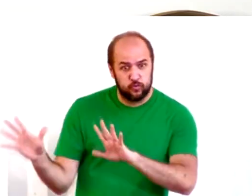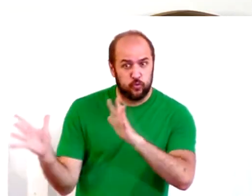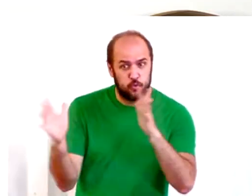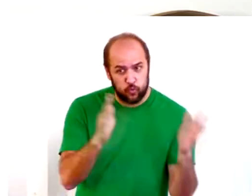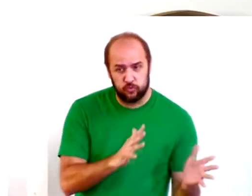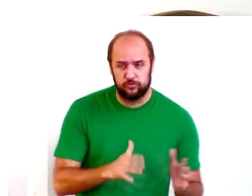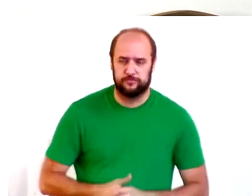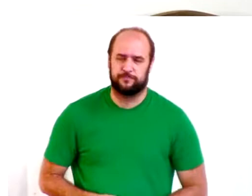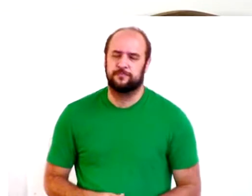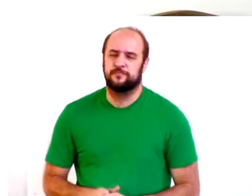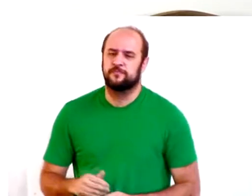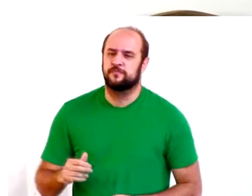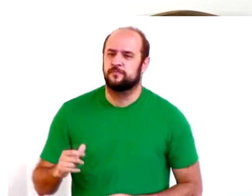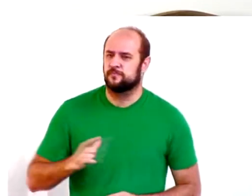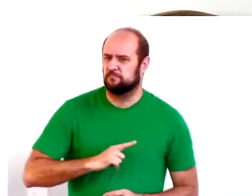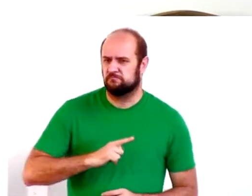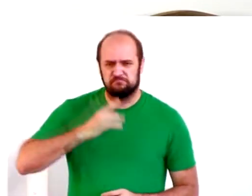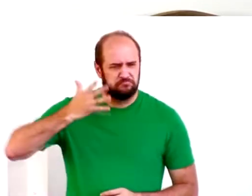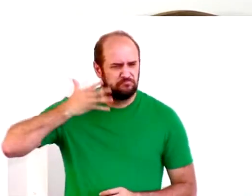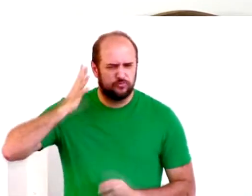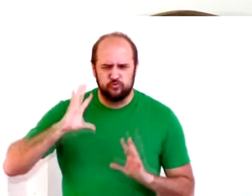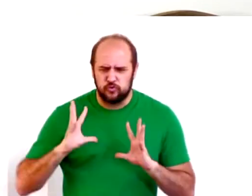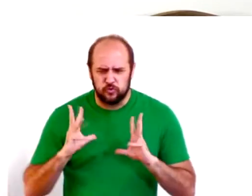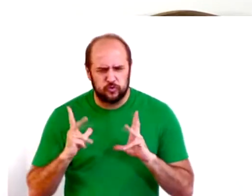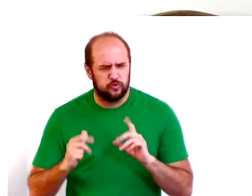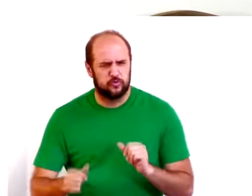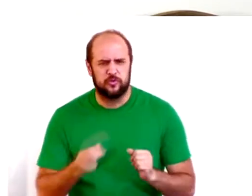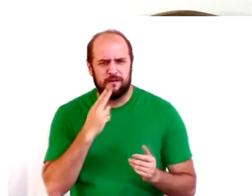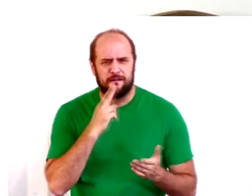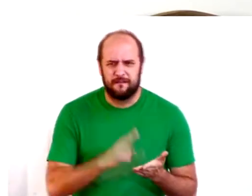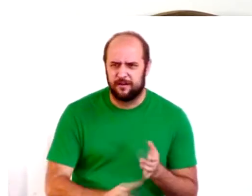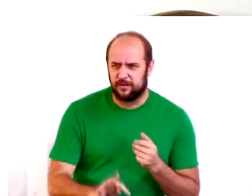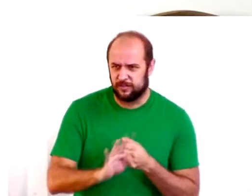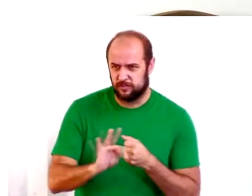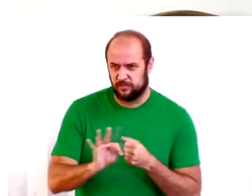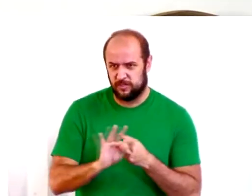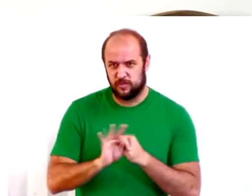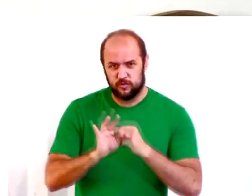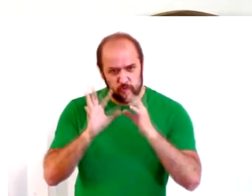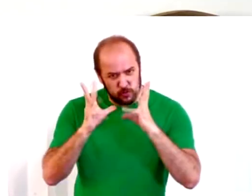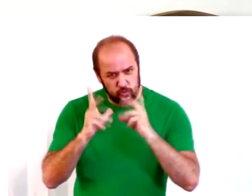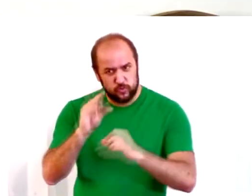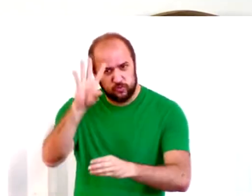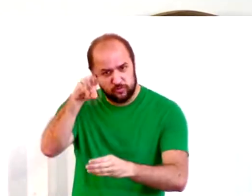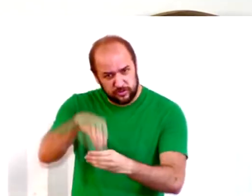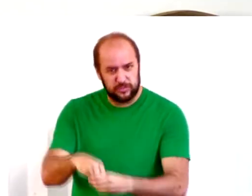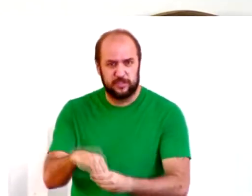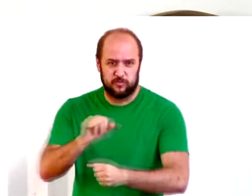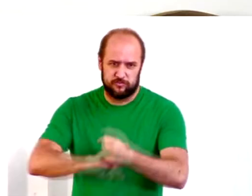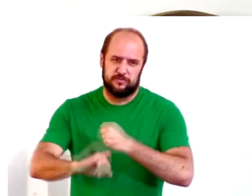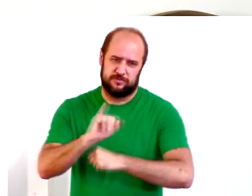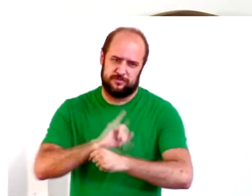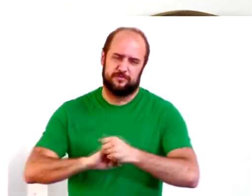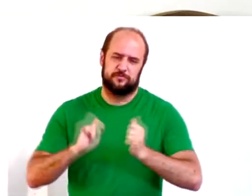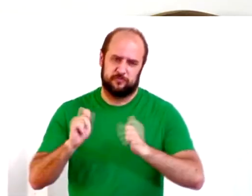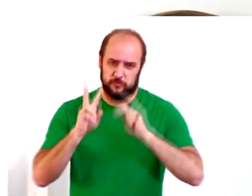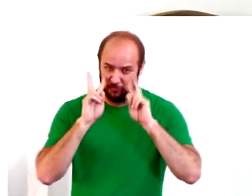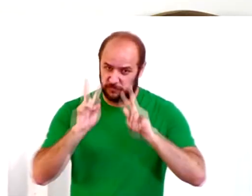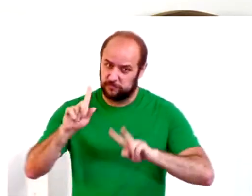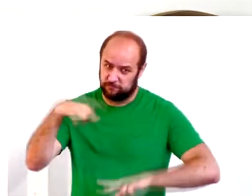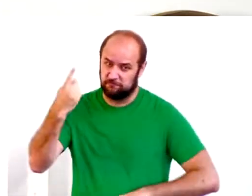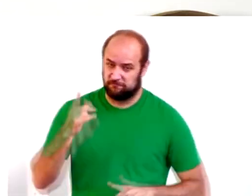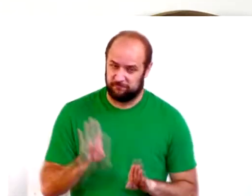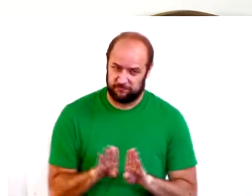digitais. E nós temos toda a exposição, então, da carta de Tiago lá. Você pode acompanhar se você quiser. A